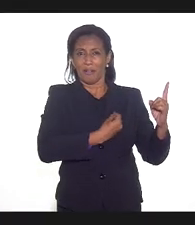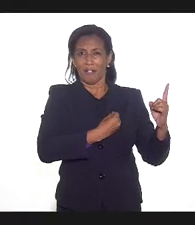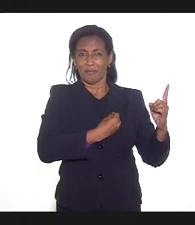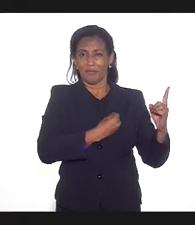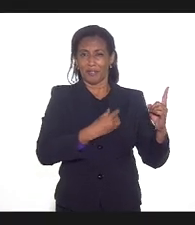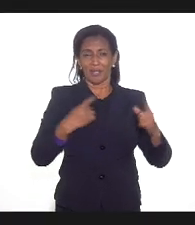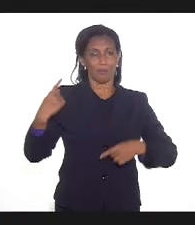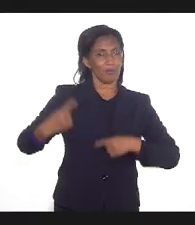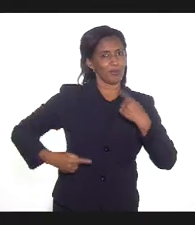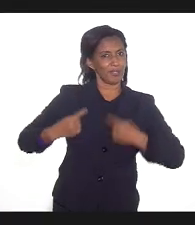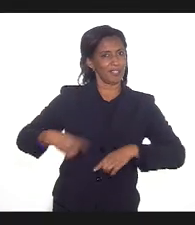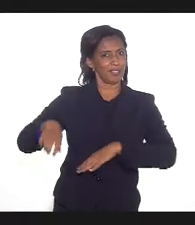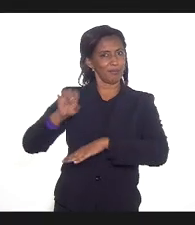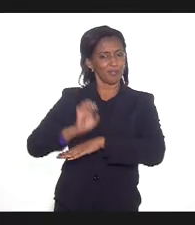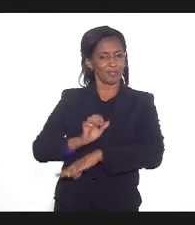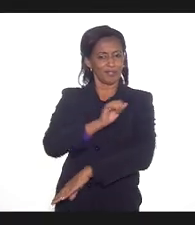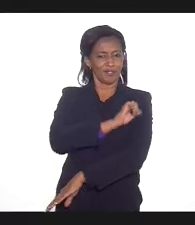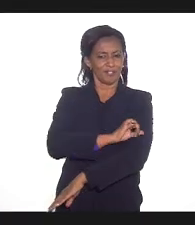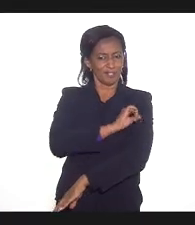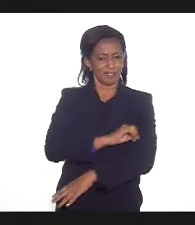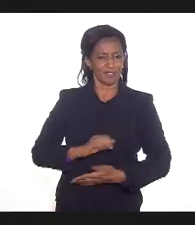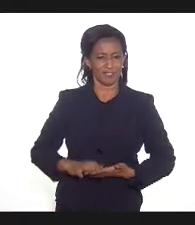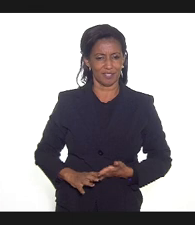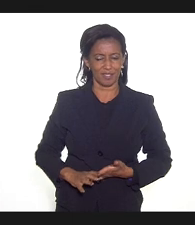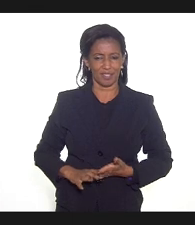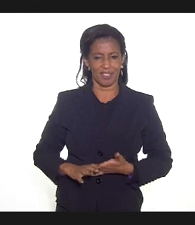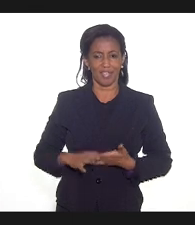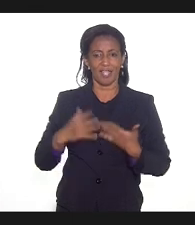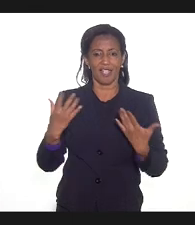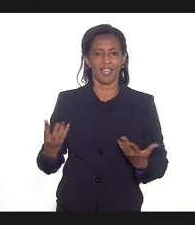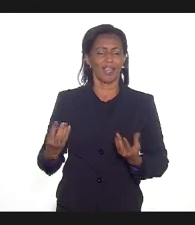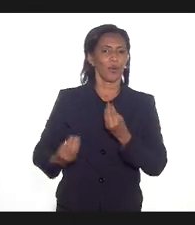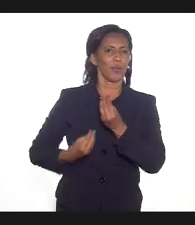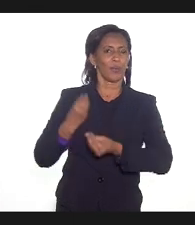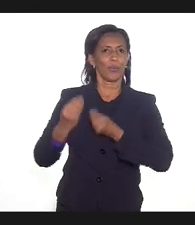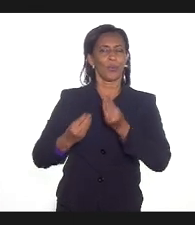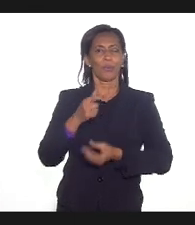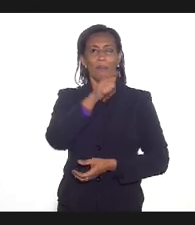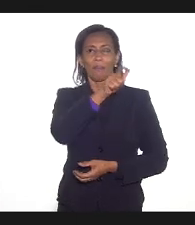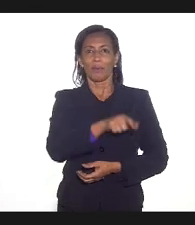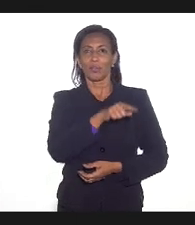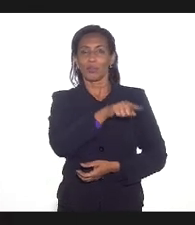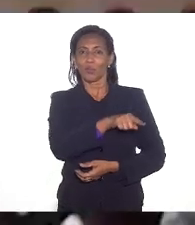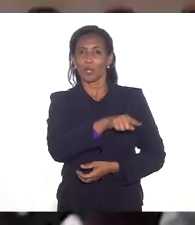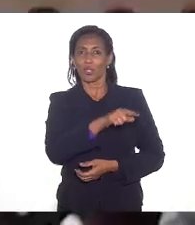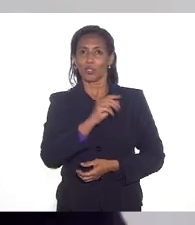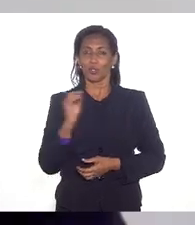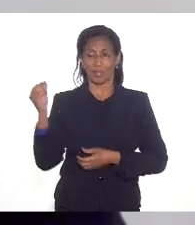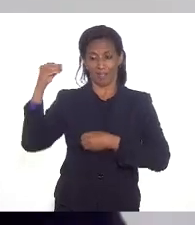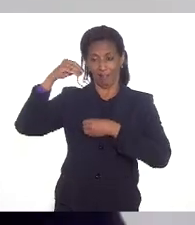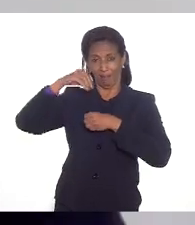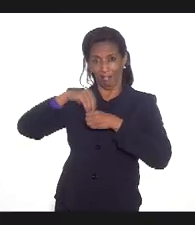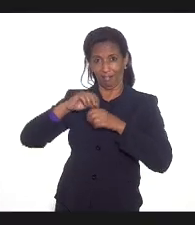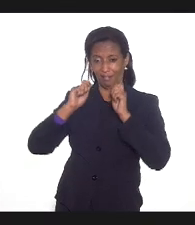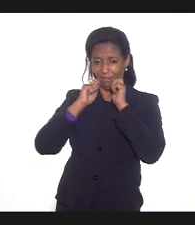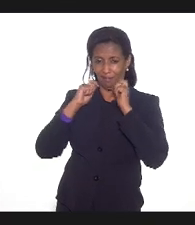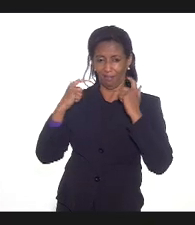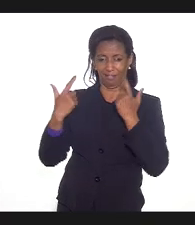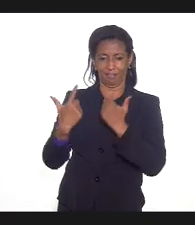do Rio de Janeiro é sinal de que alguém que só estaríamos Palácios